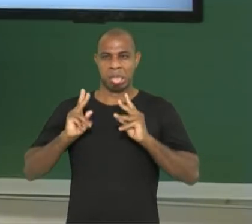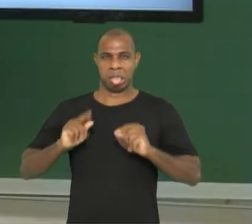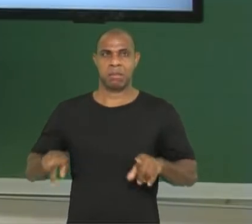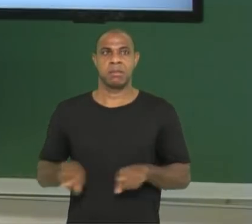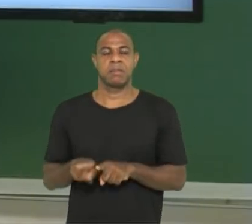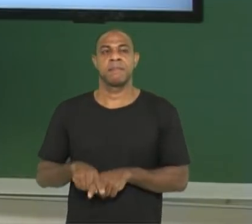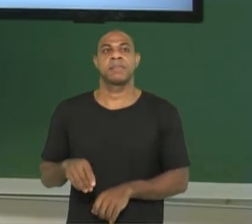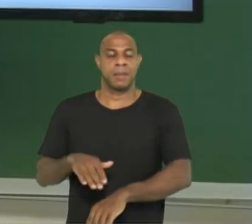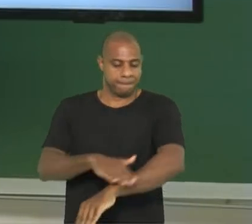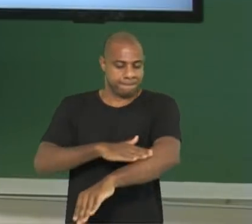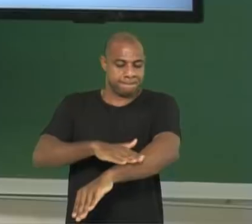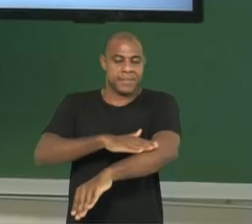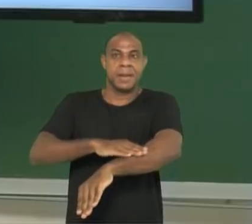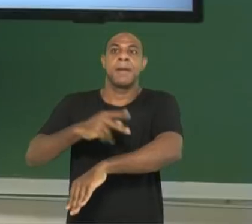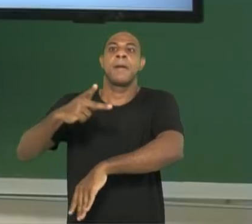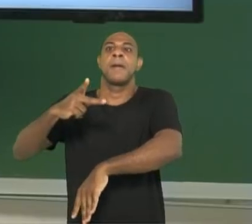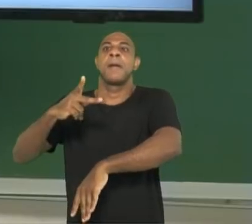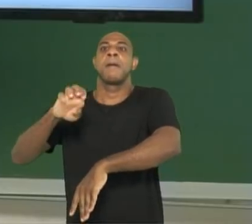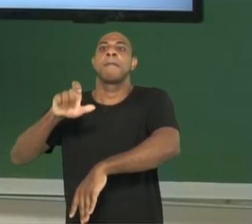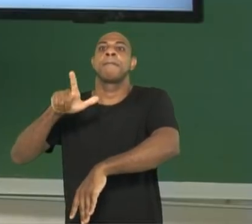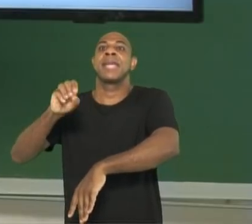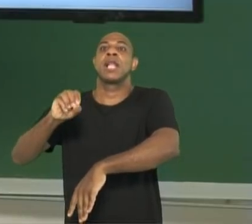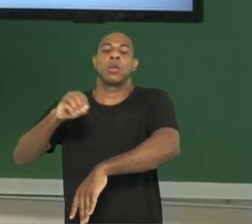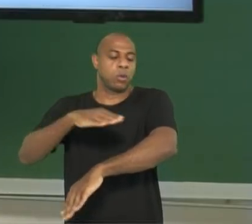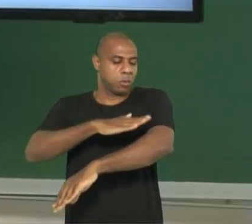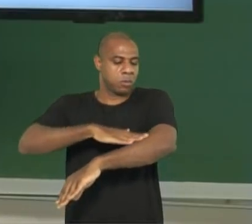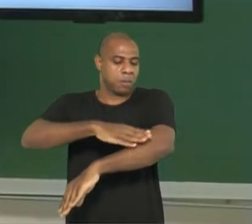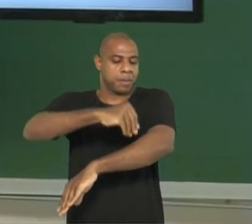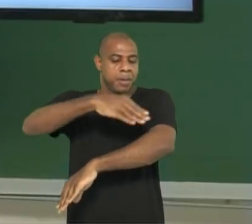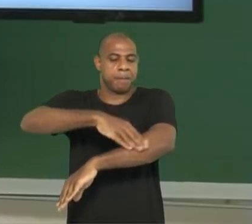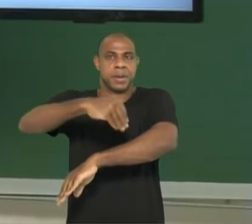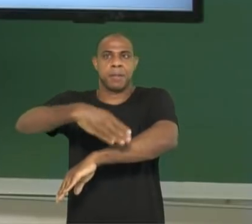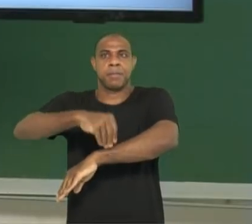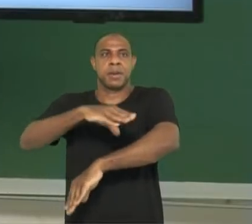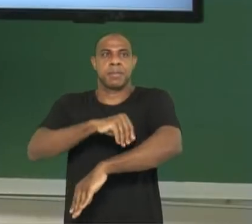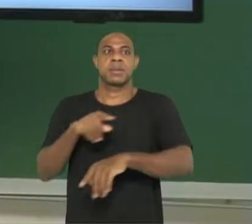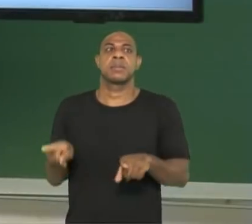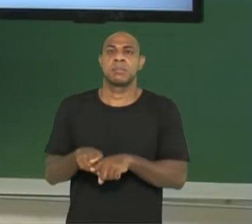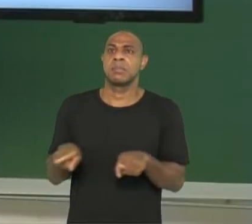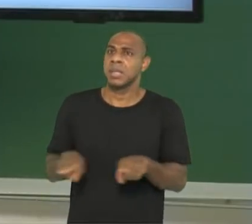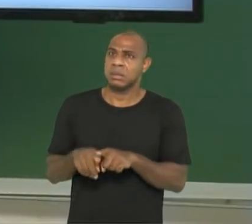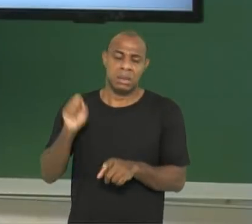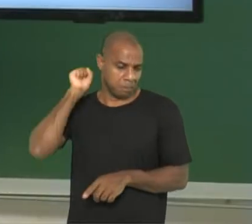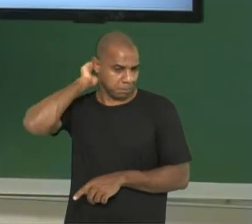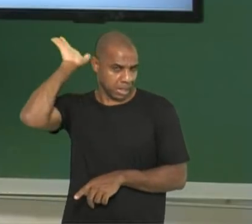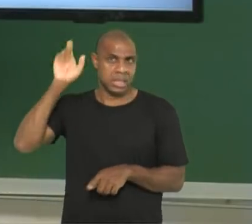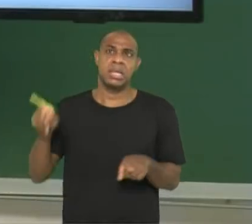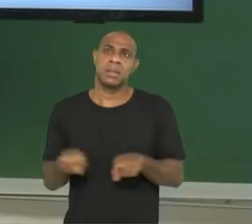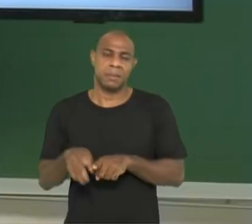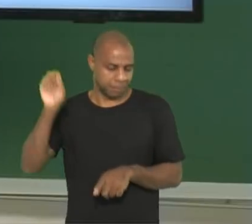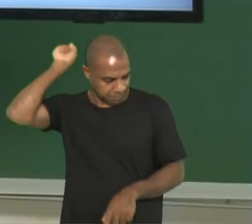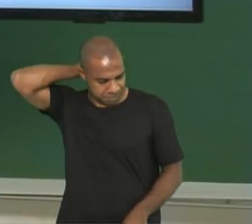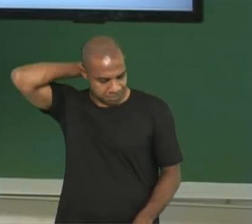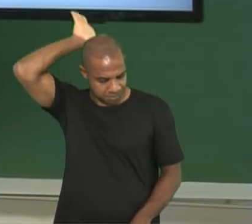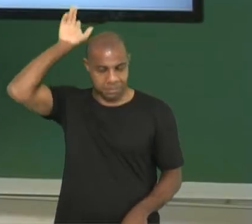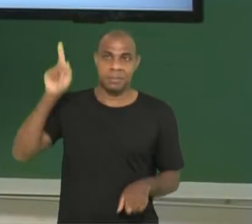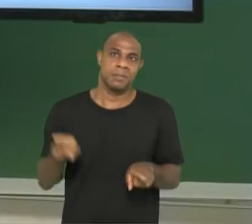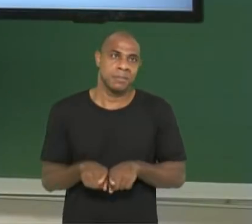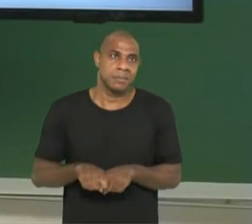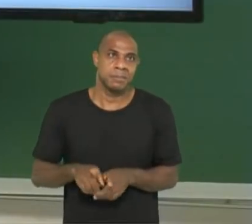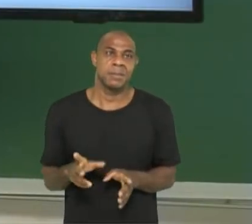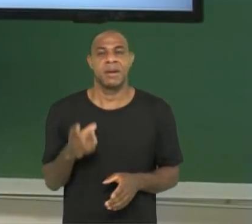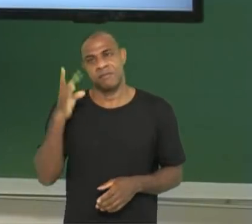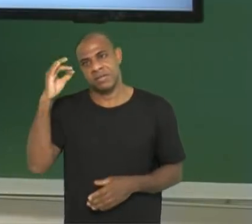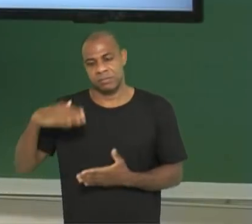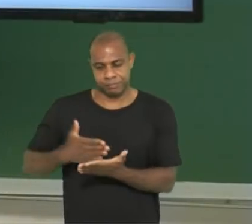pele recoberta por pelos, então todo mamífero vai ter pelo. Até a baleia tem pelos, mas ela tem menos para facilitar o deslocamento